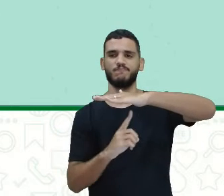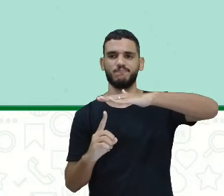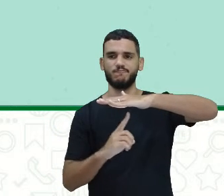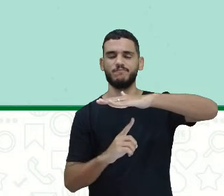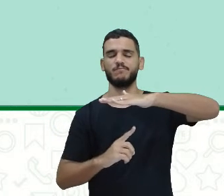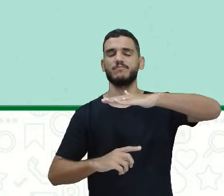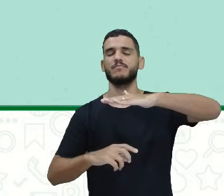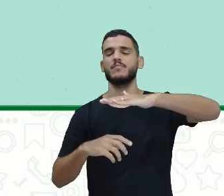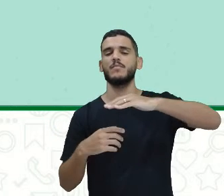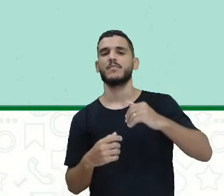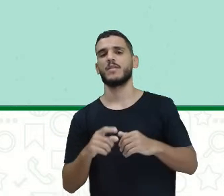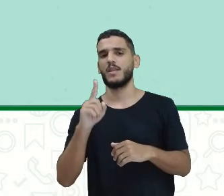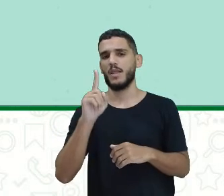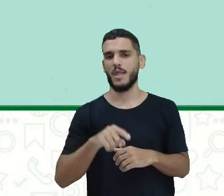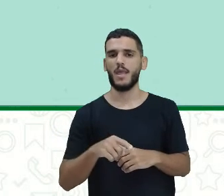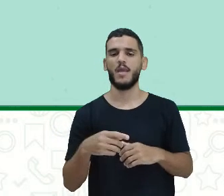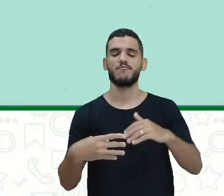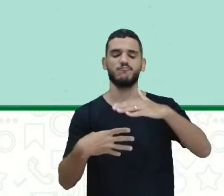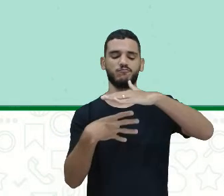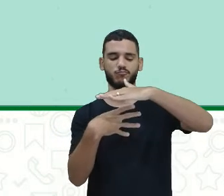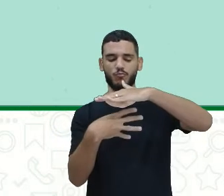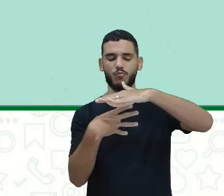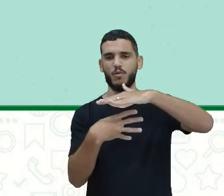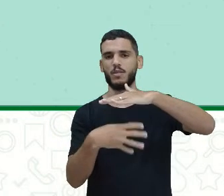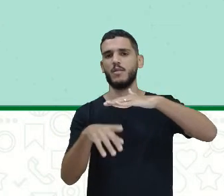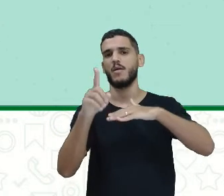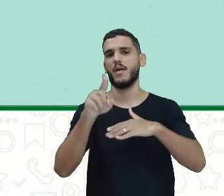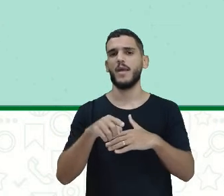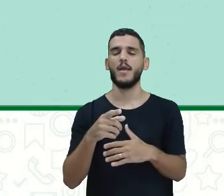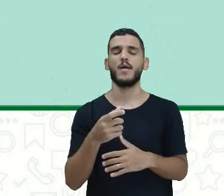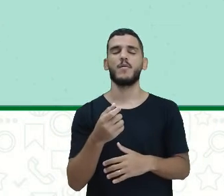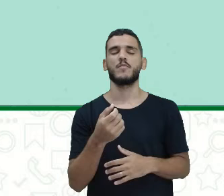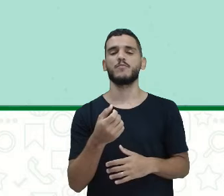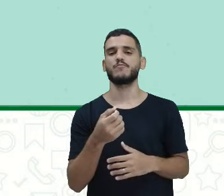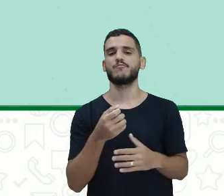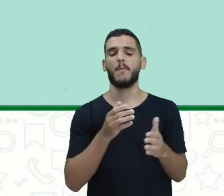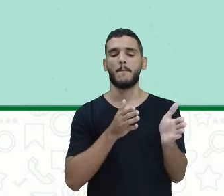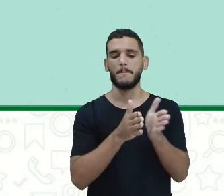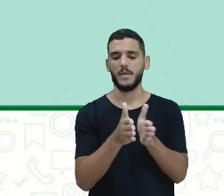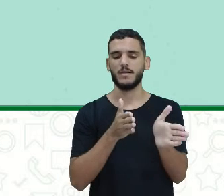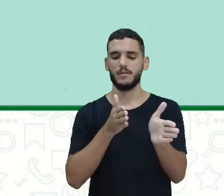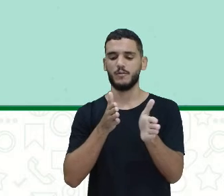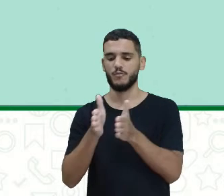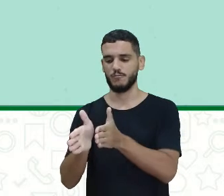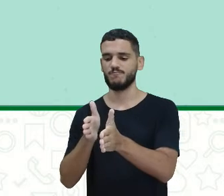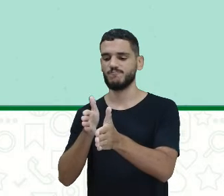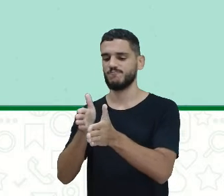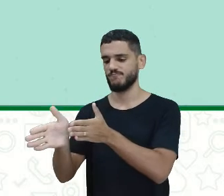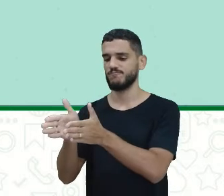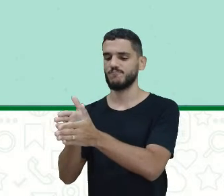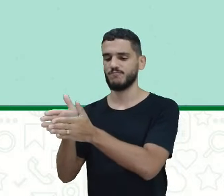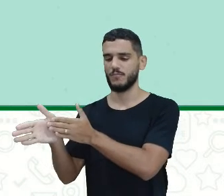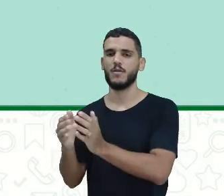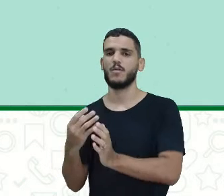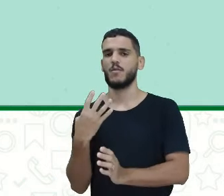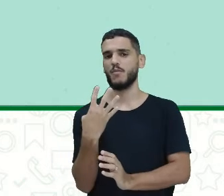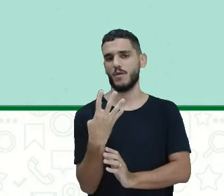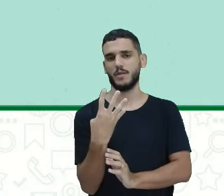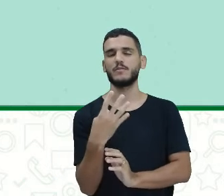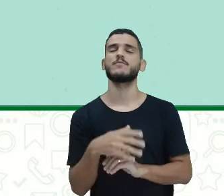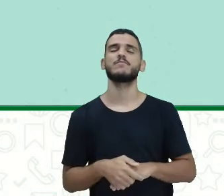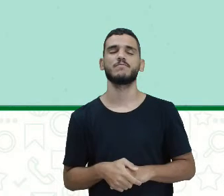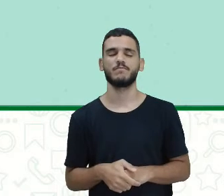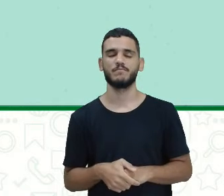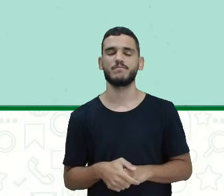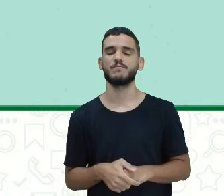a quantidade de dados que eu tenho, ou seja, de notas que eu tenho. No caso, estamos falando